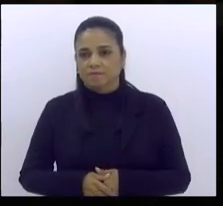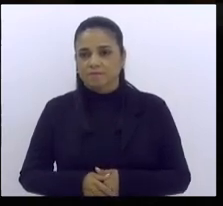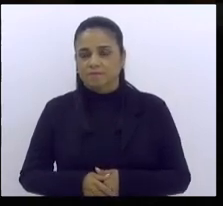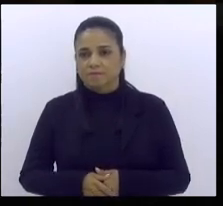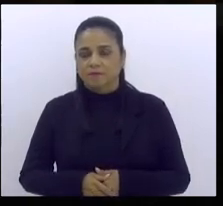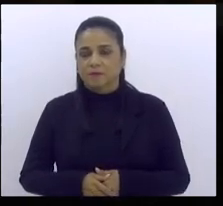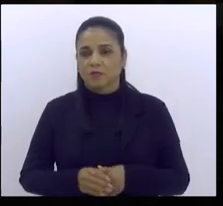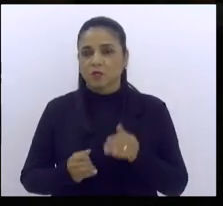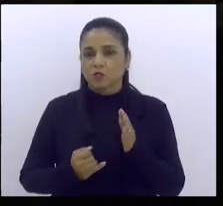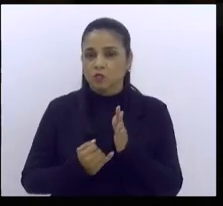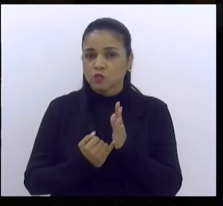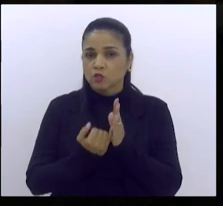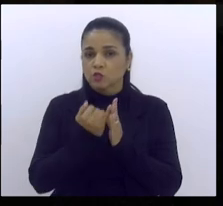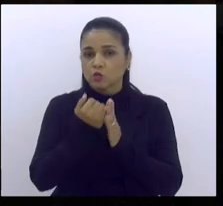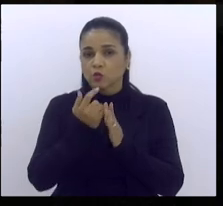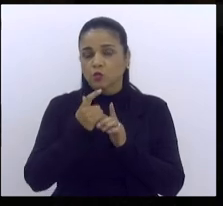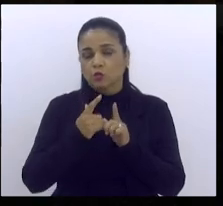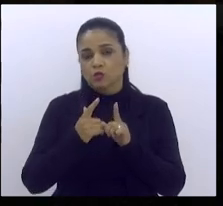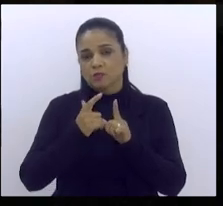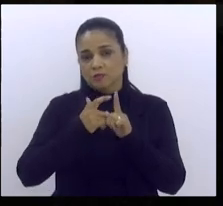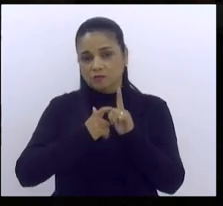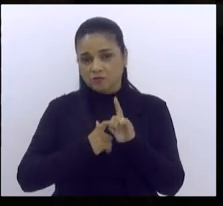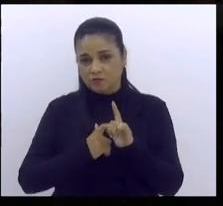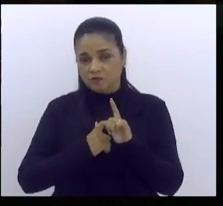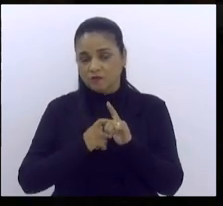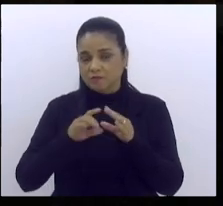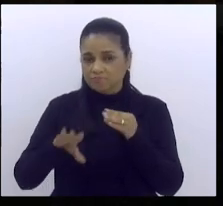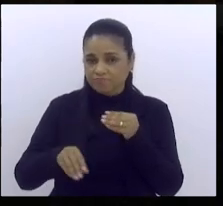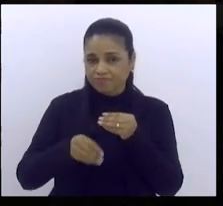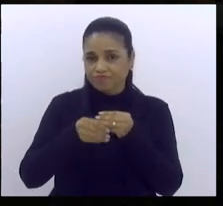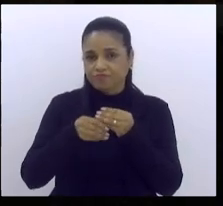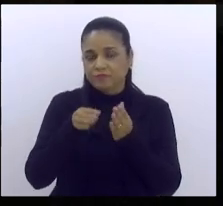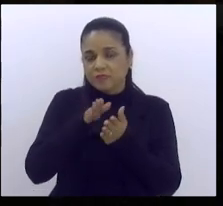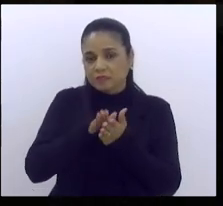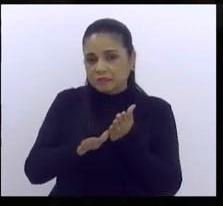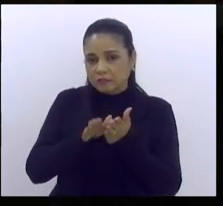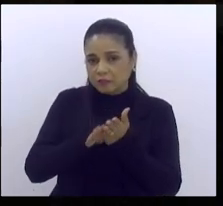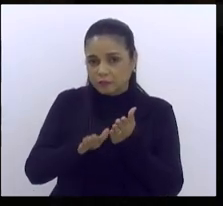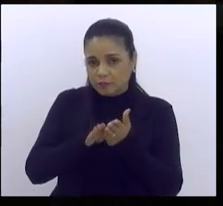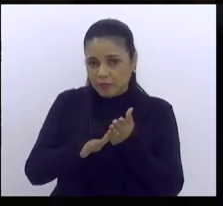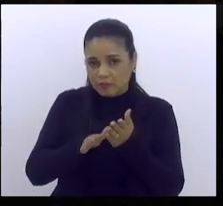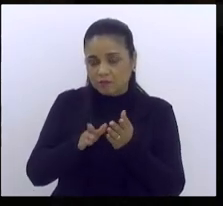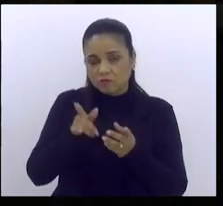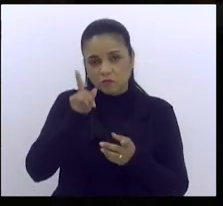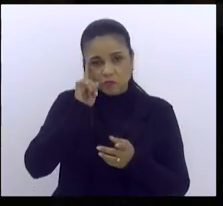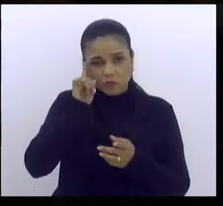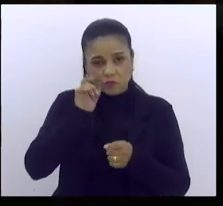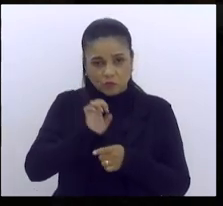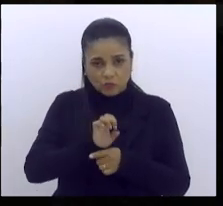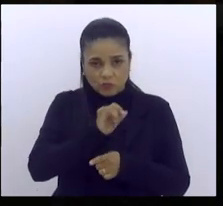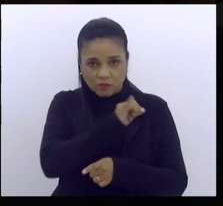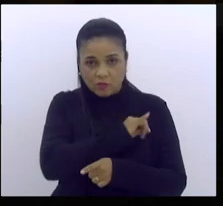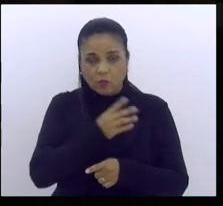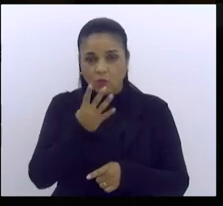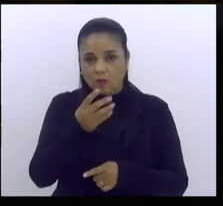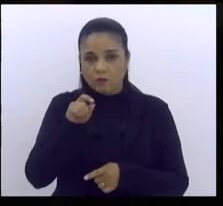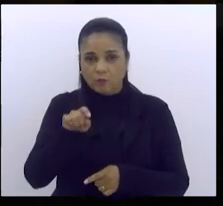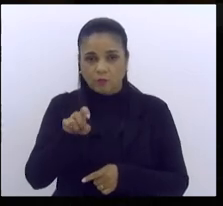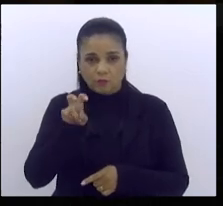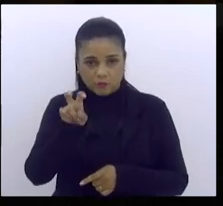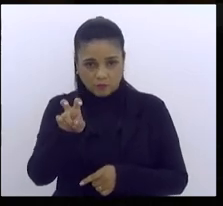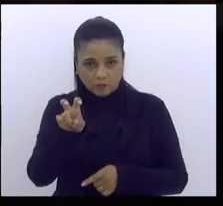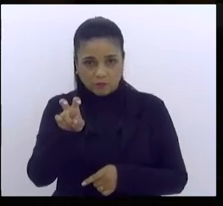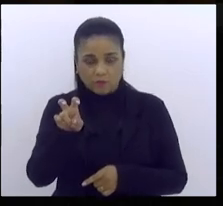Juros e serviços da dívida, nas despesas correntes, está na ordem de 4,5, porque